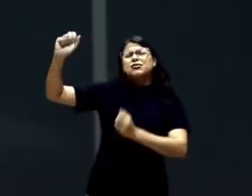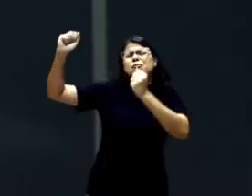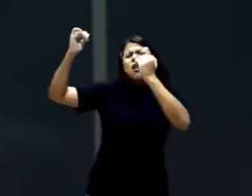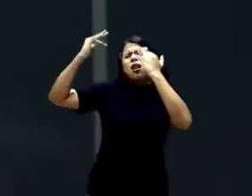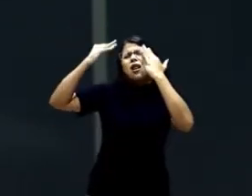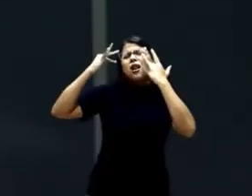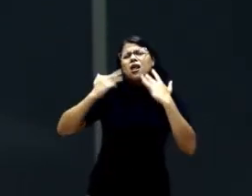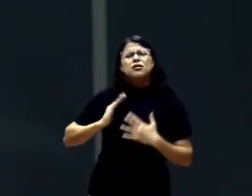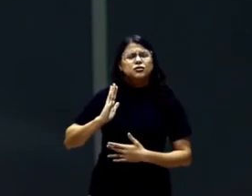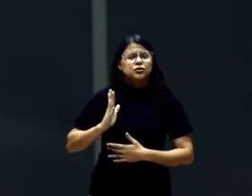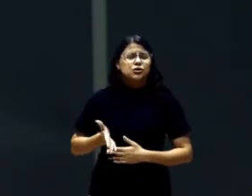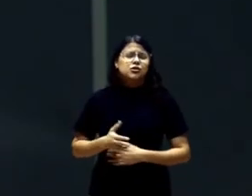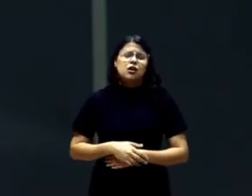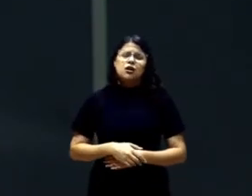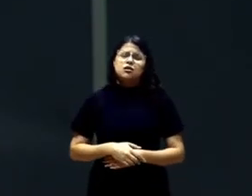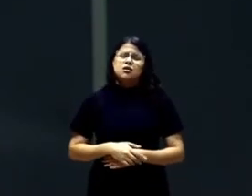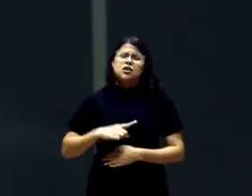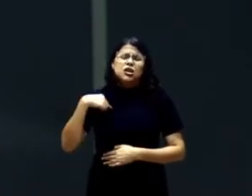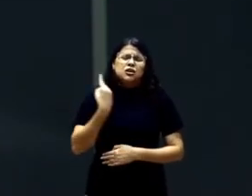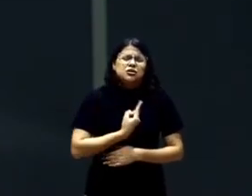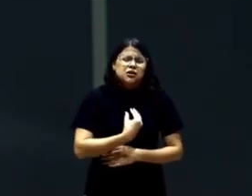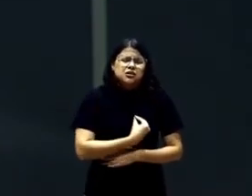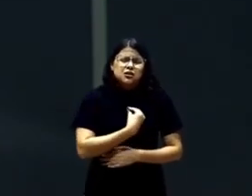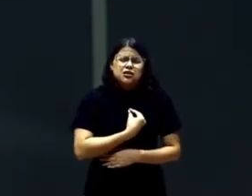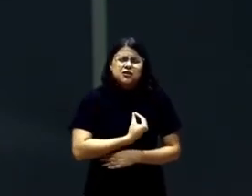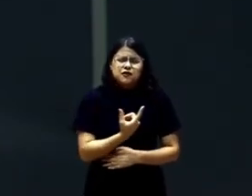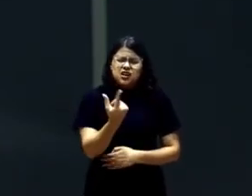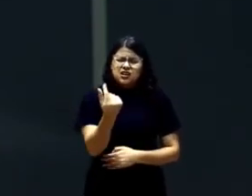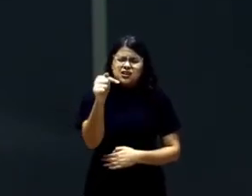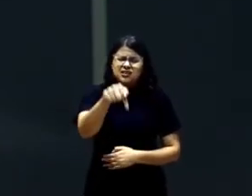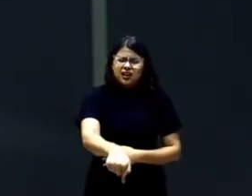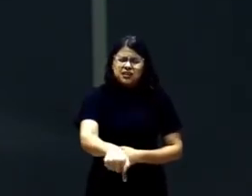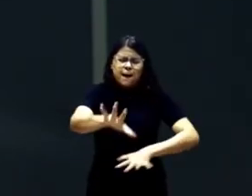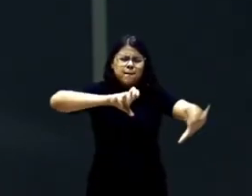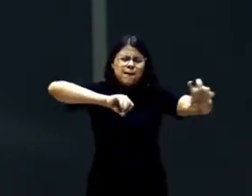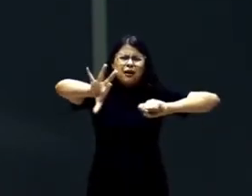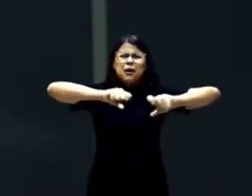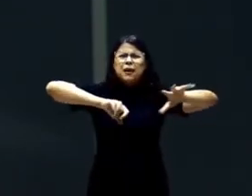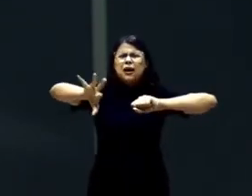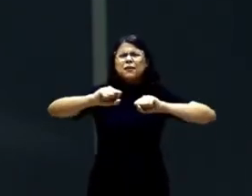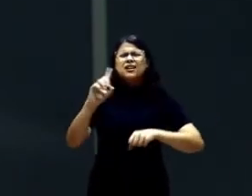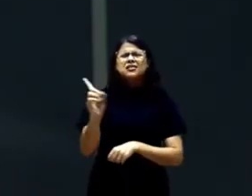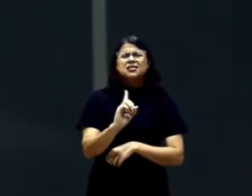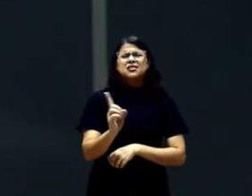a nossa vida não consiste em bens terrestres. Somos